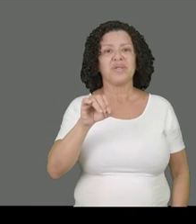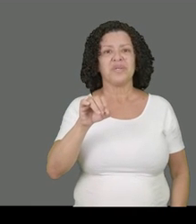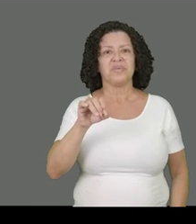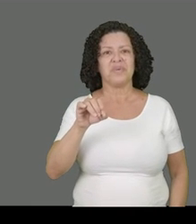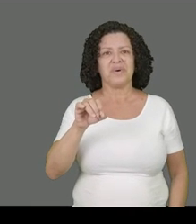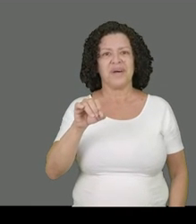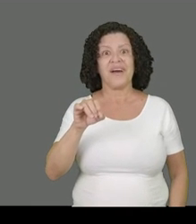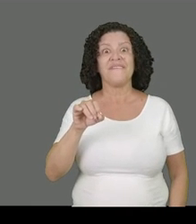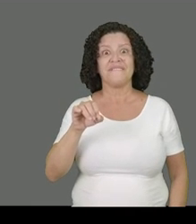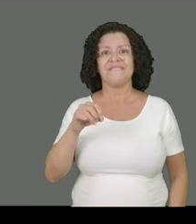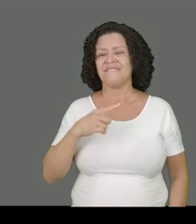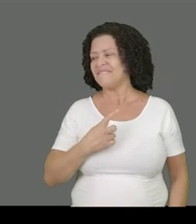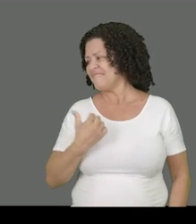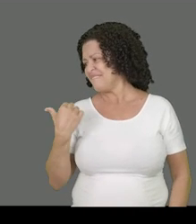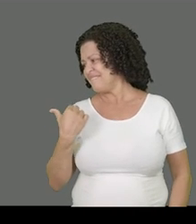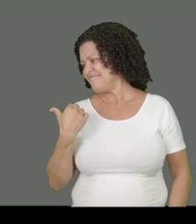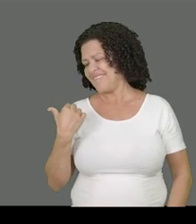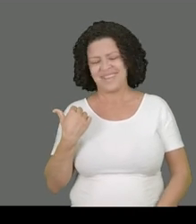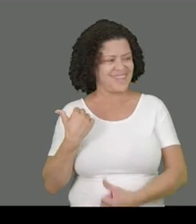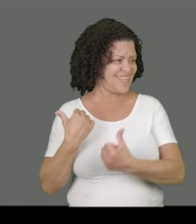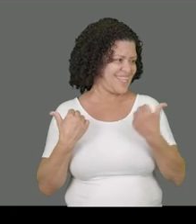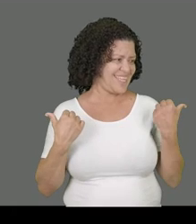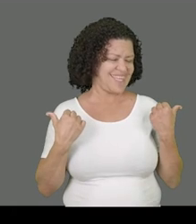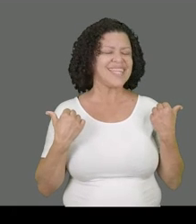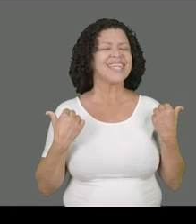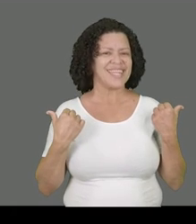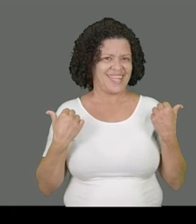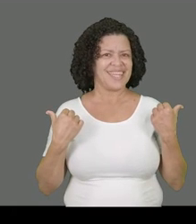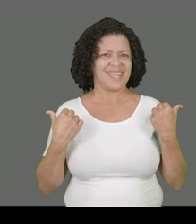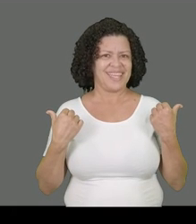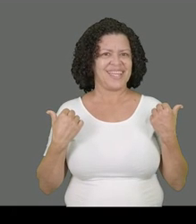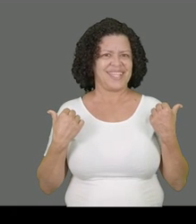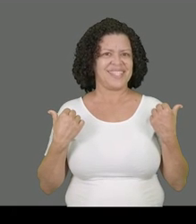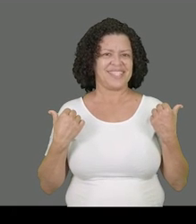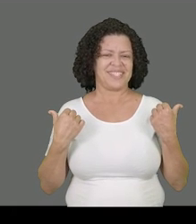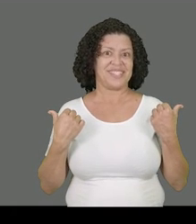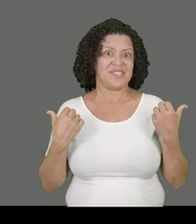Entre Deus e nós, o nosso próximo é a